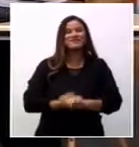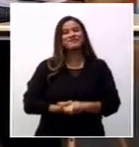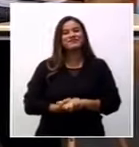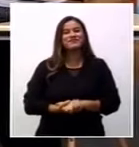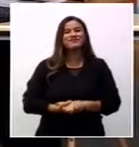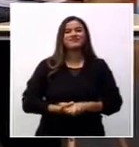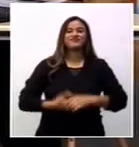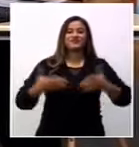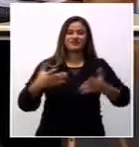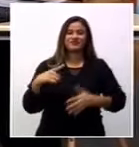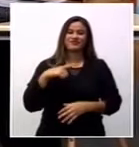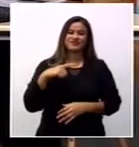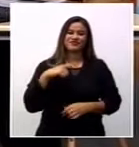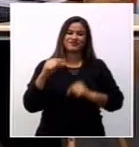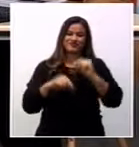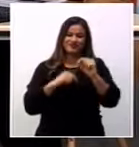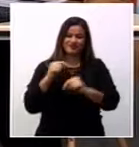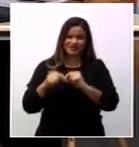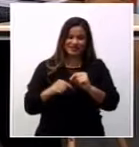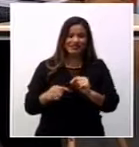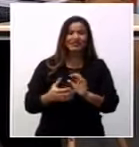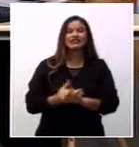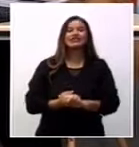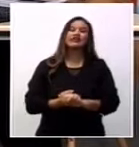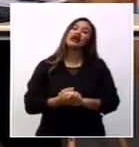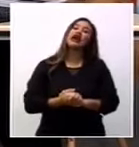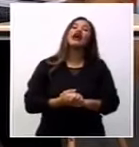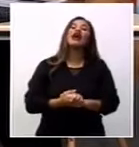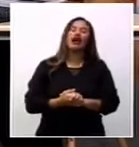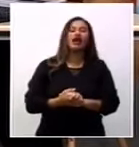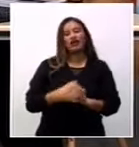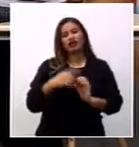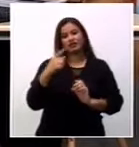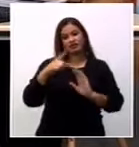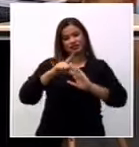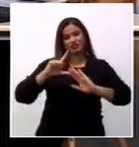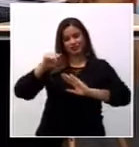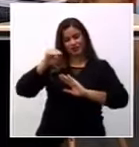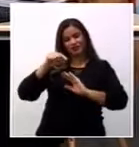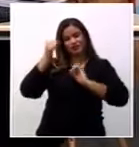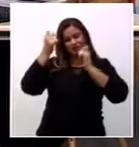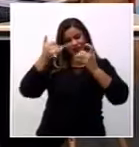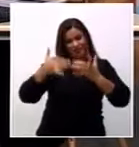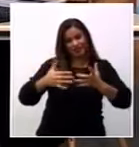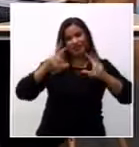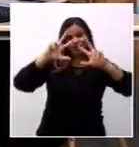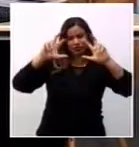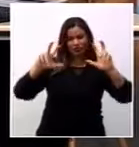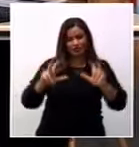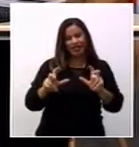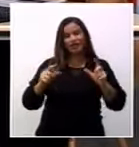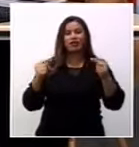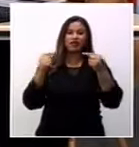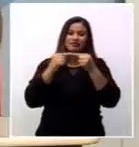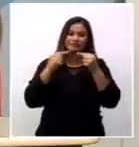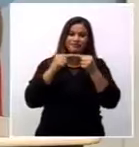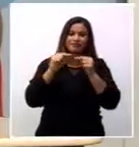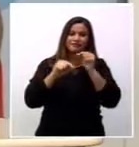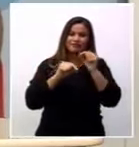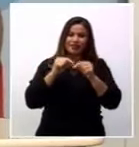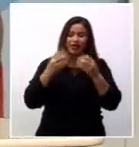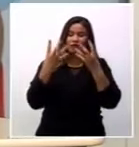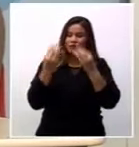que nós temos para hoje, professora? Olha, hoje, como você disse, né, nós temos um tema, né, que requer